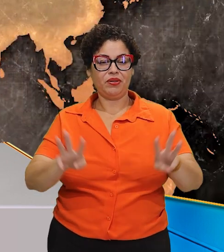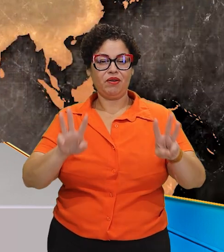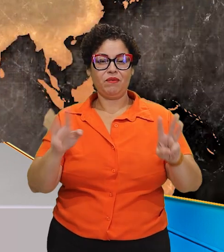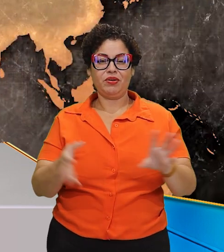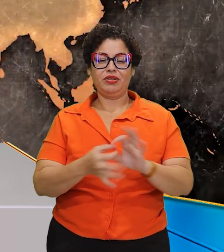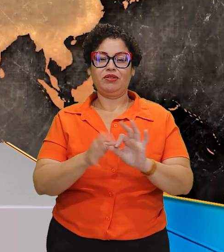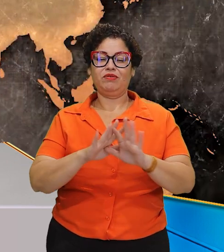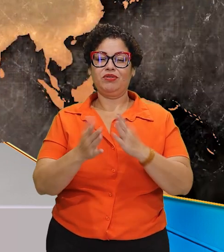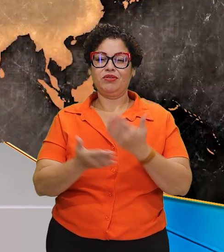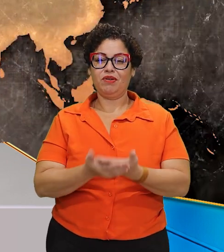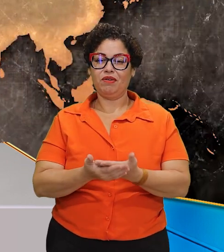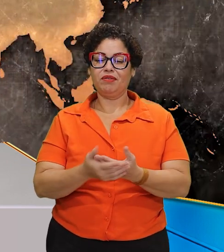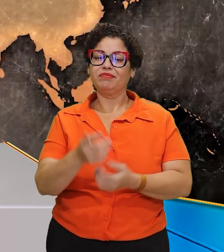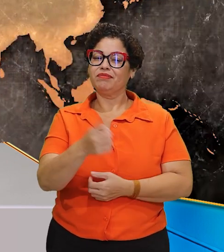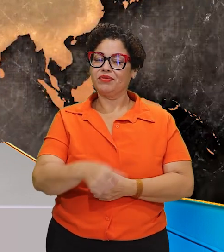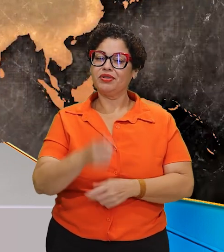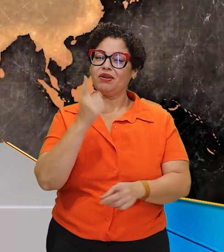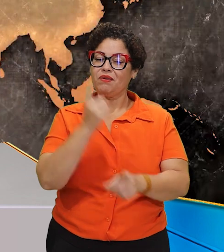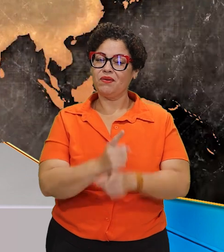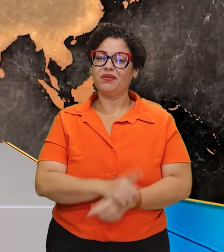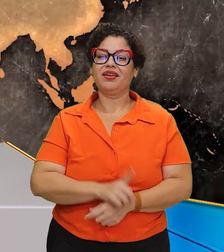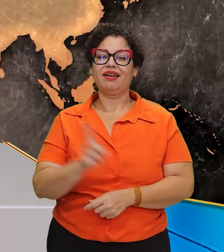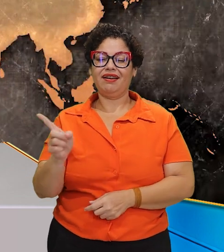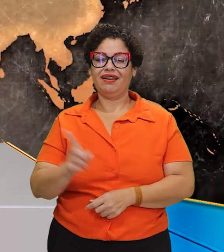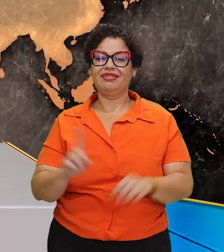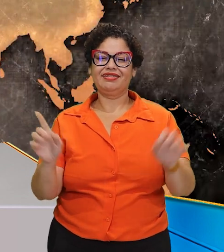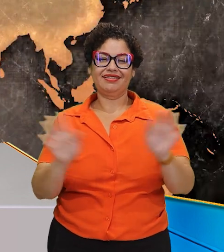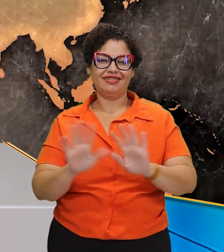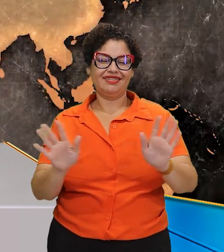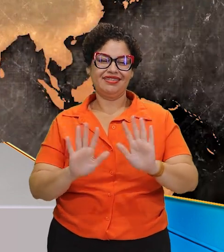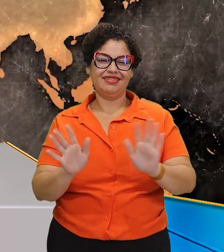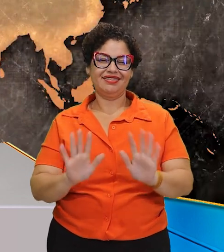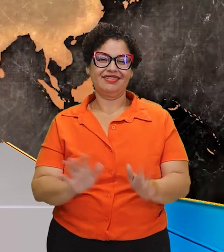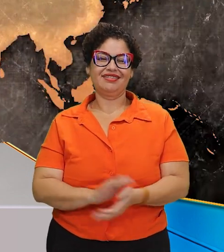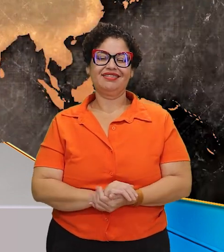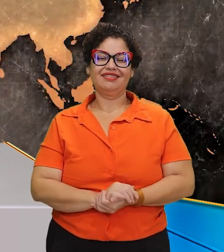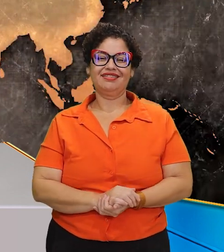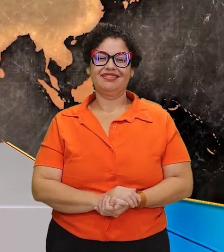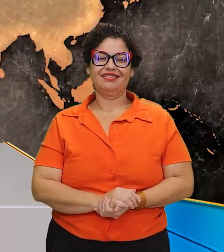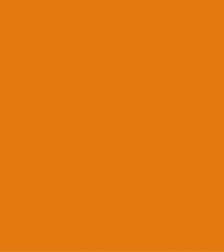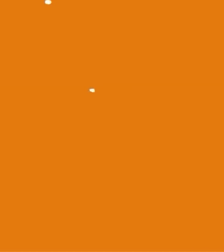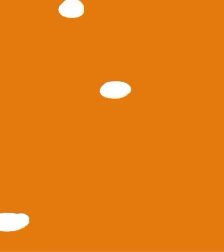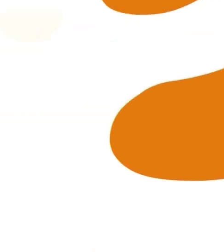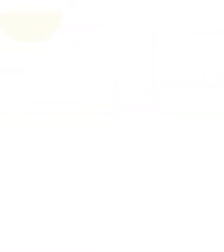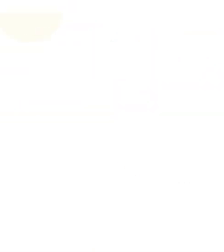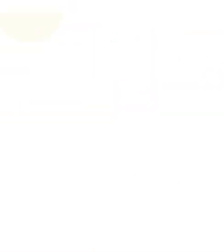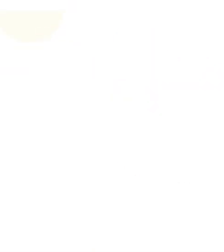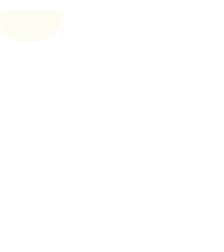Portal Conexão Escola que você nos encontra por lá. Tchau, tchau. Tchau, tchau.